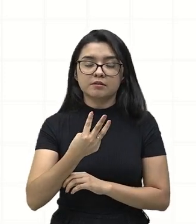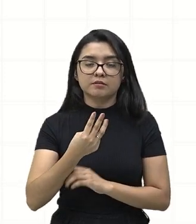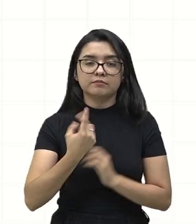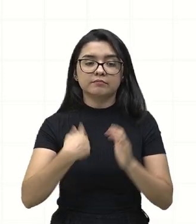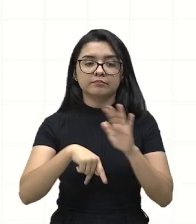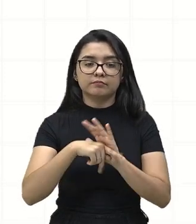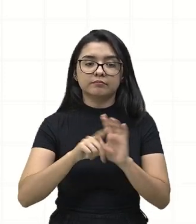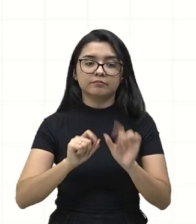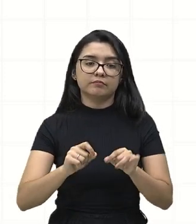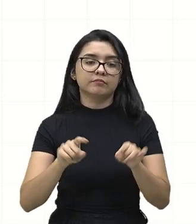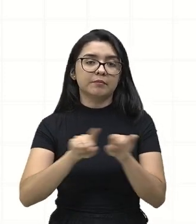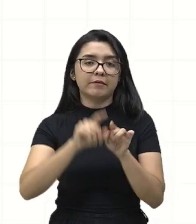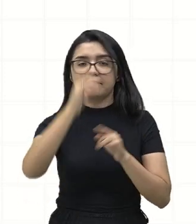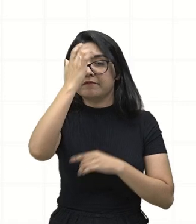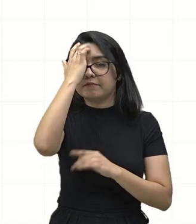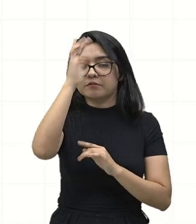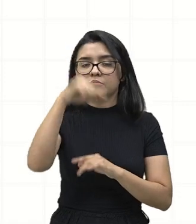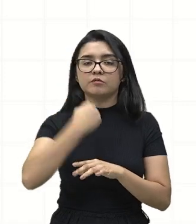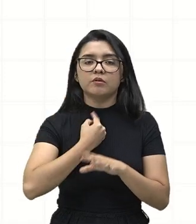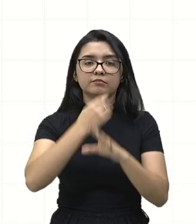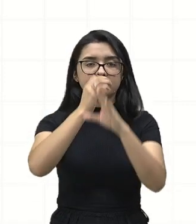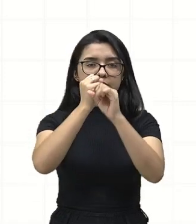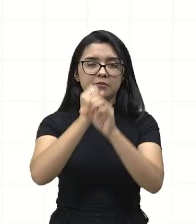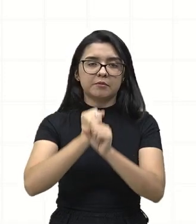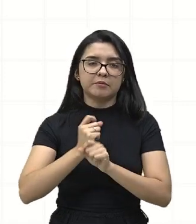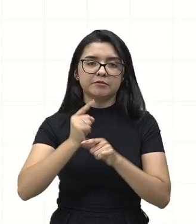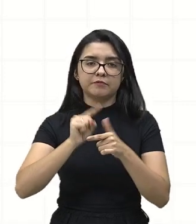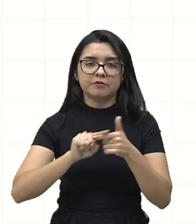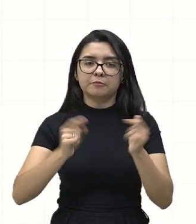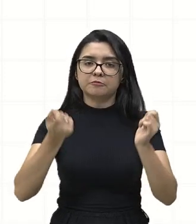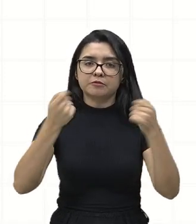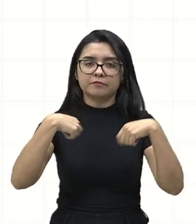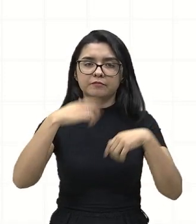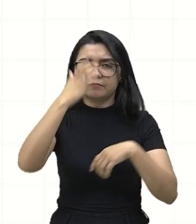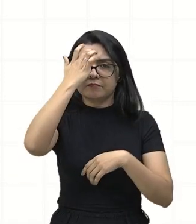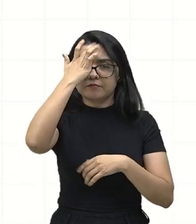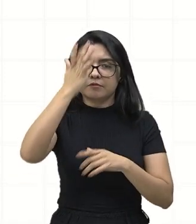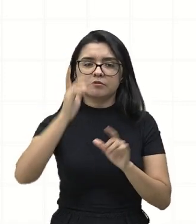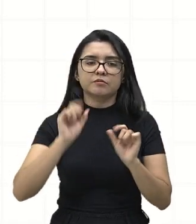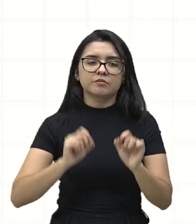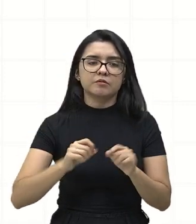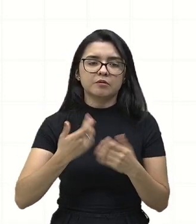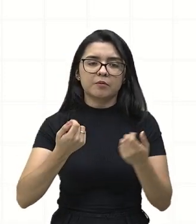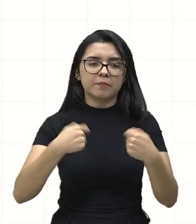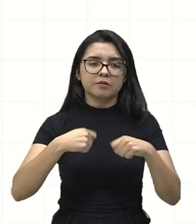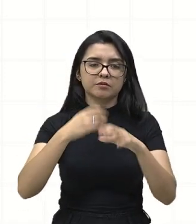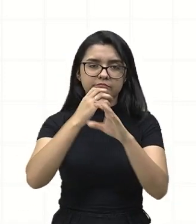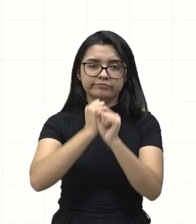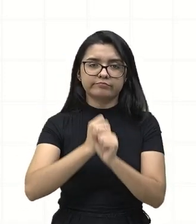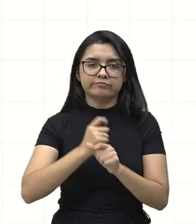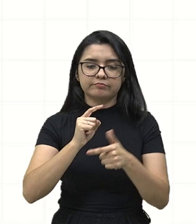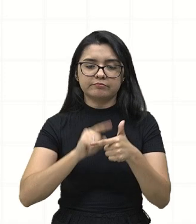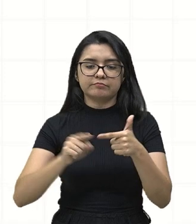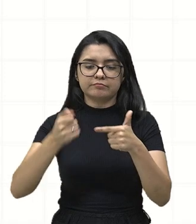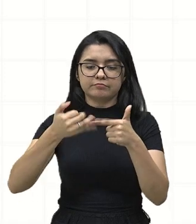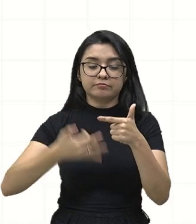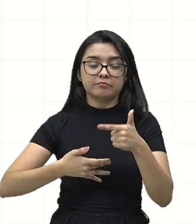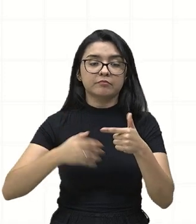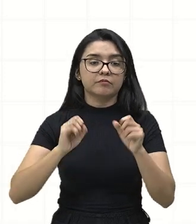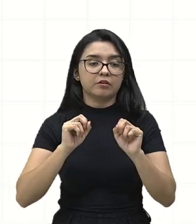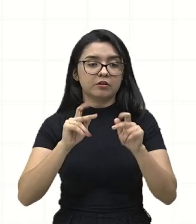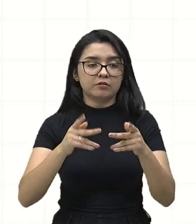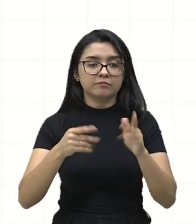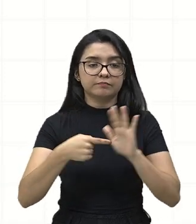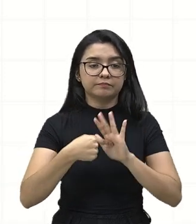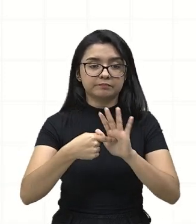13. Então, é bem fácil da gente fazer essa divisão por 100 e por 1.000. Vejam aqui no nosso